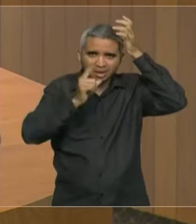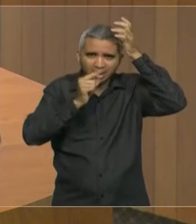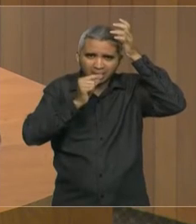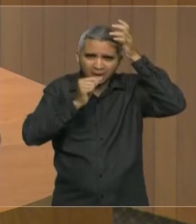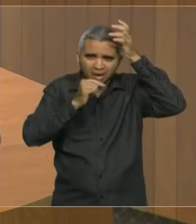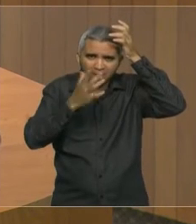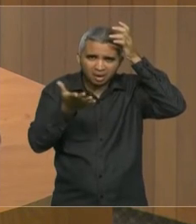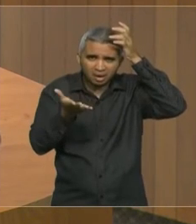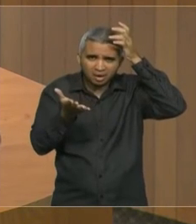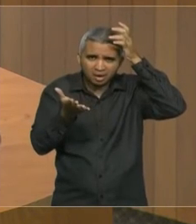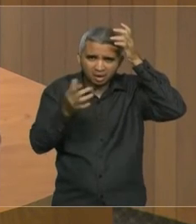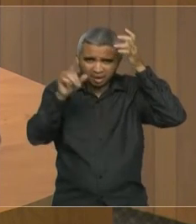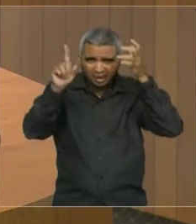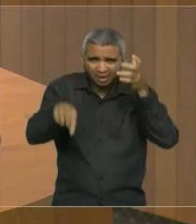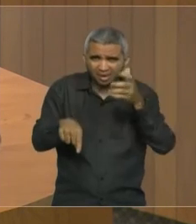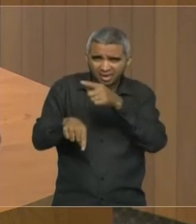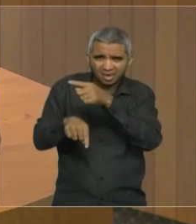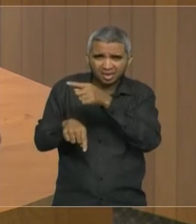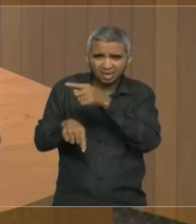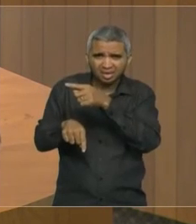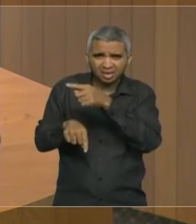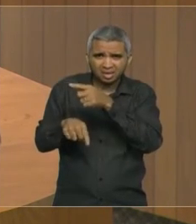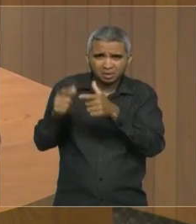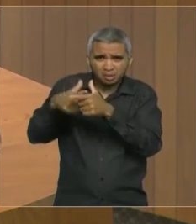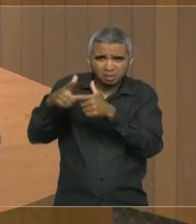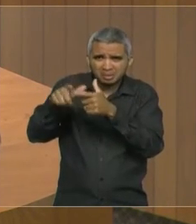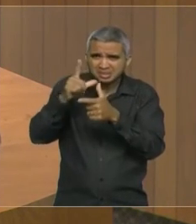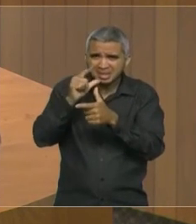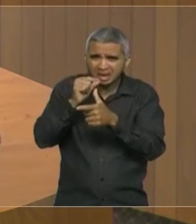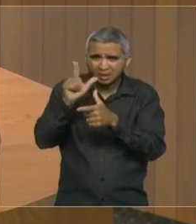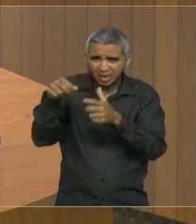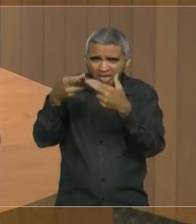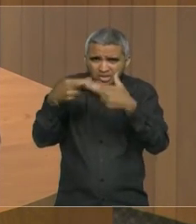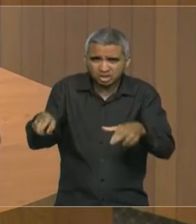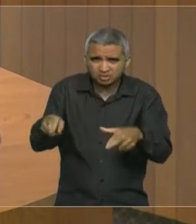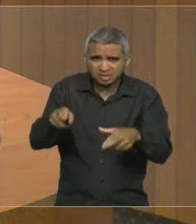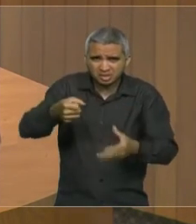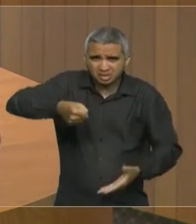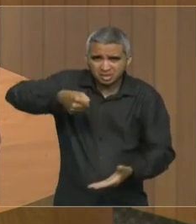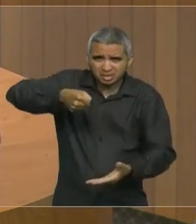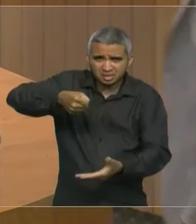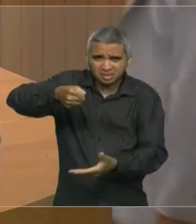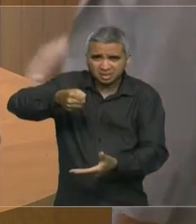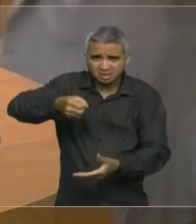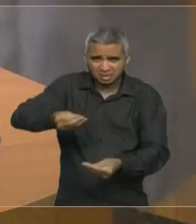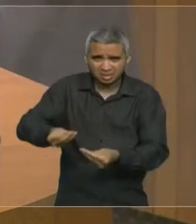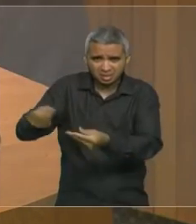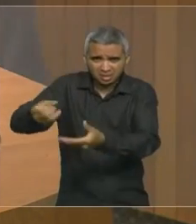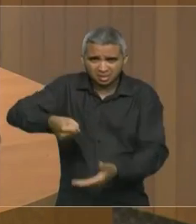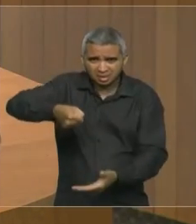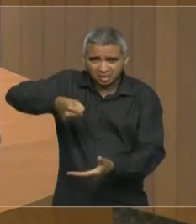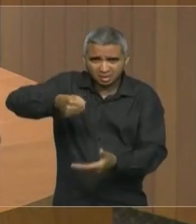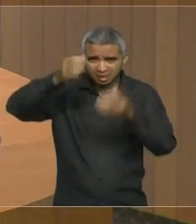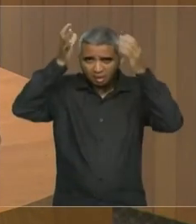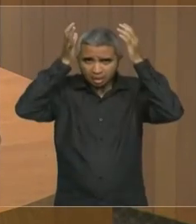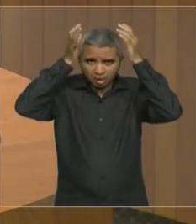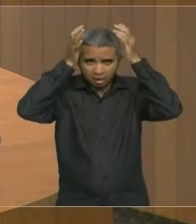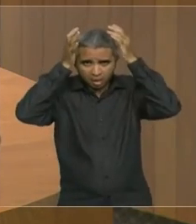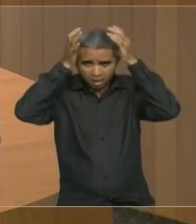Dino trata a problemática de água no Maranhão? É assim? Em contrapartida,